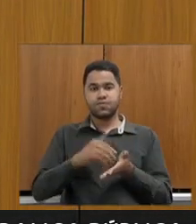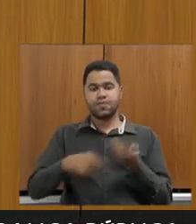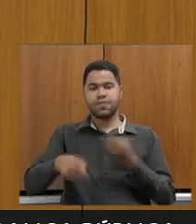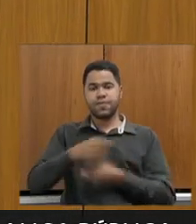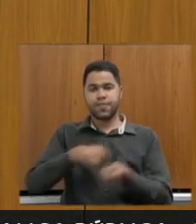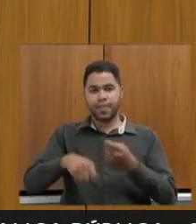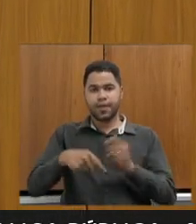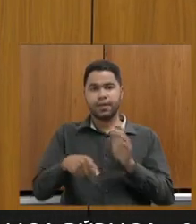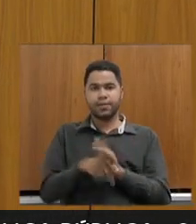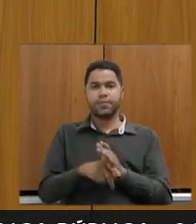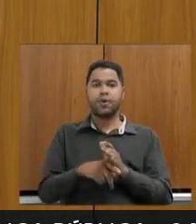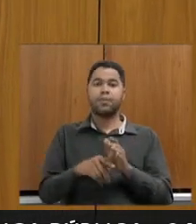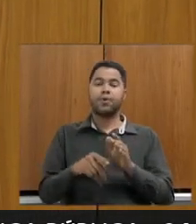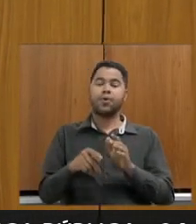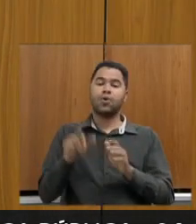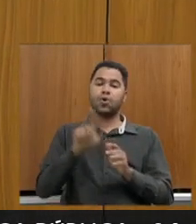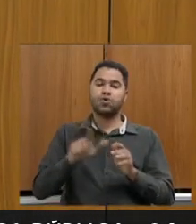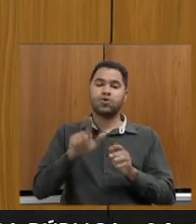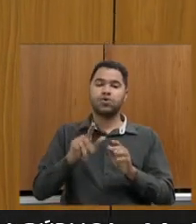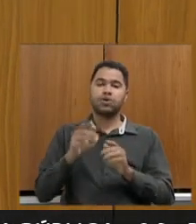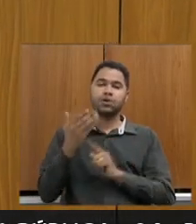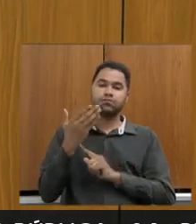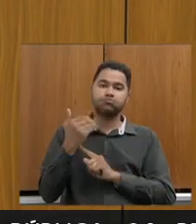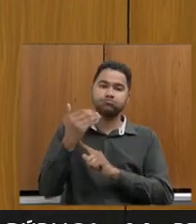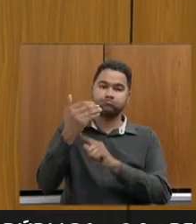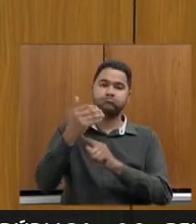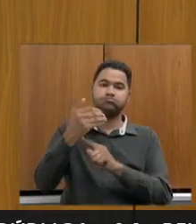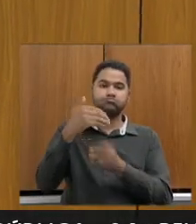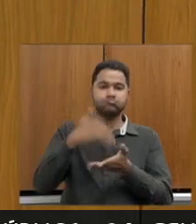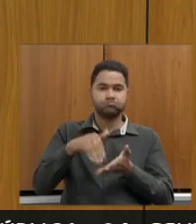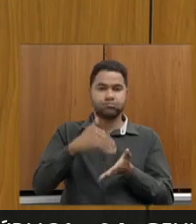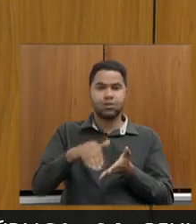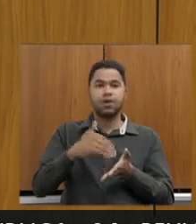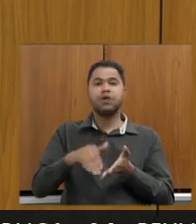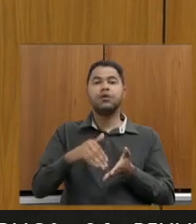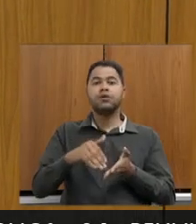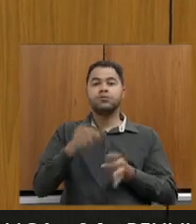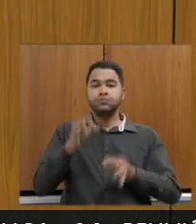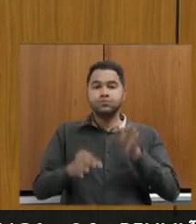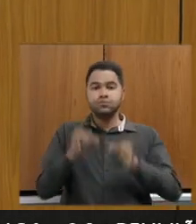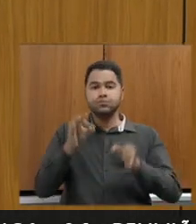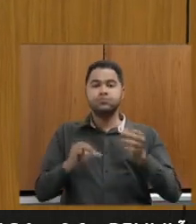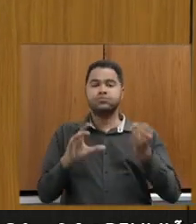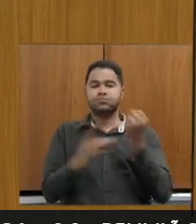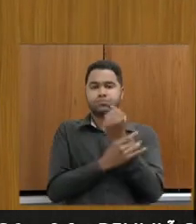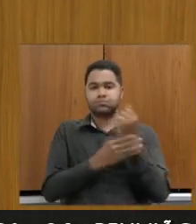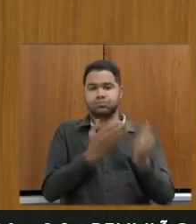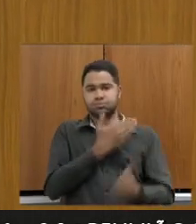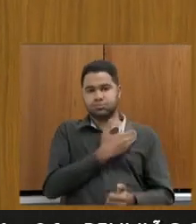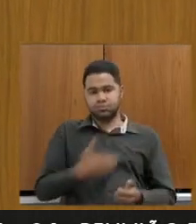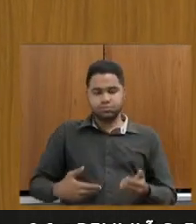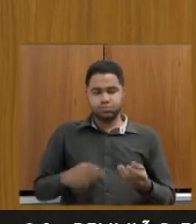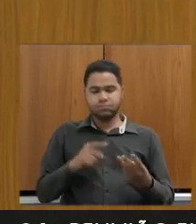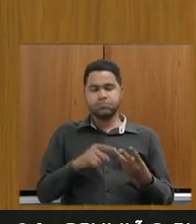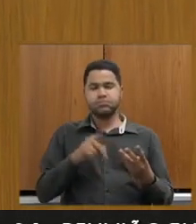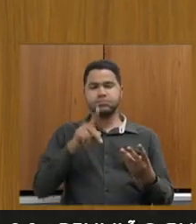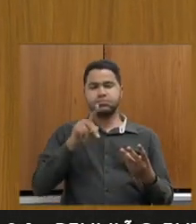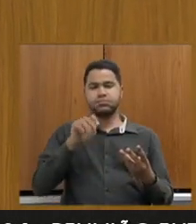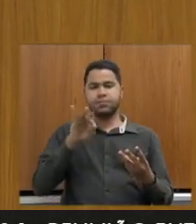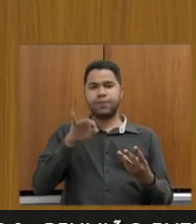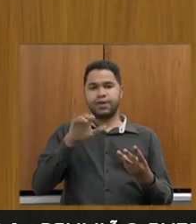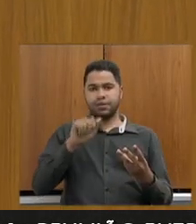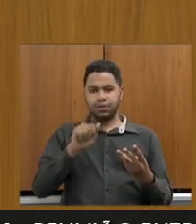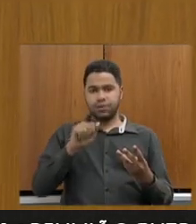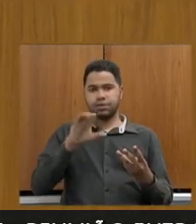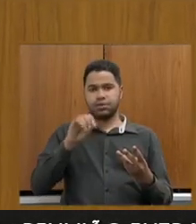de ensino Ativa Logística e tecnologia da Secretaria de Estado de justiça e segurança pública lá na Doutora Patrícia Costa